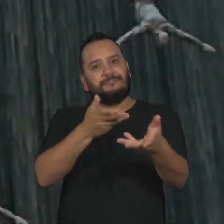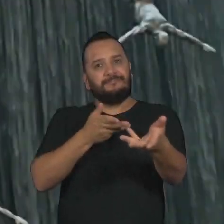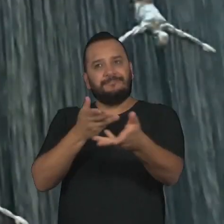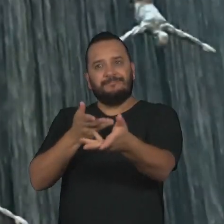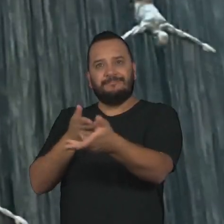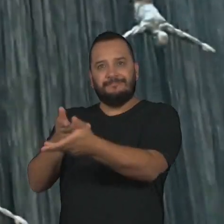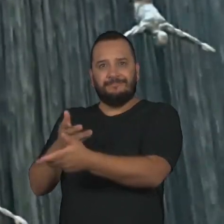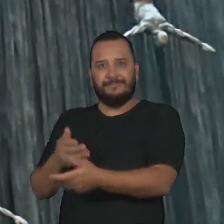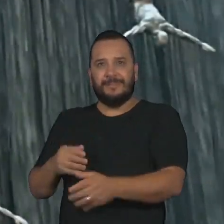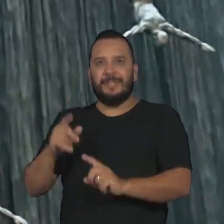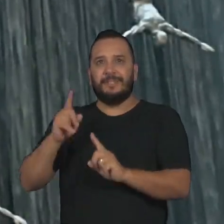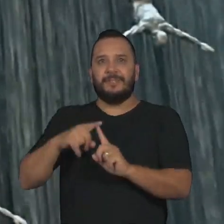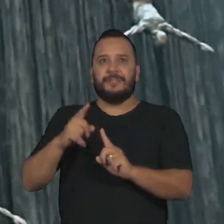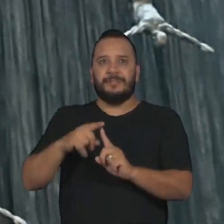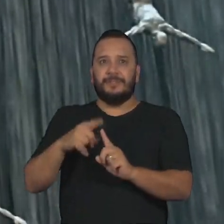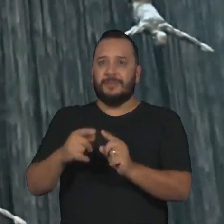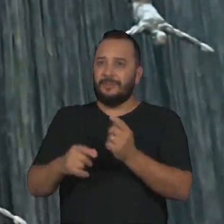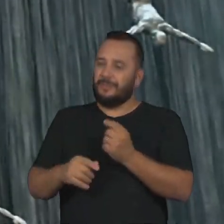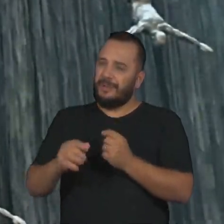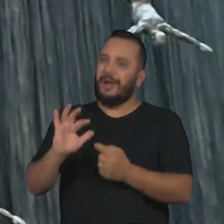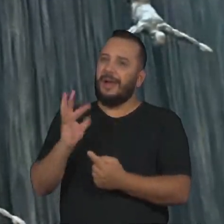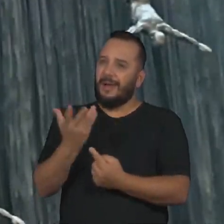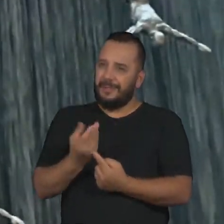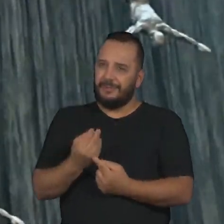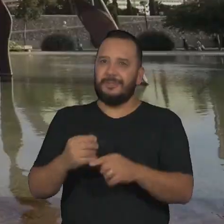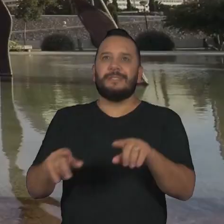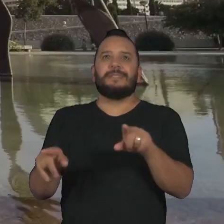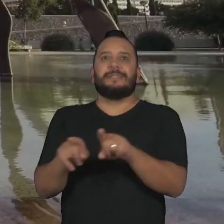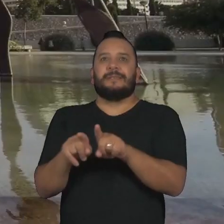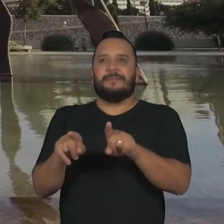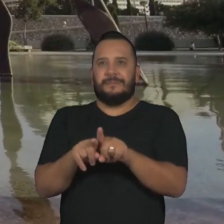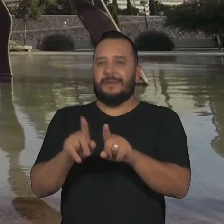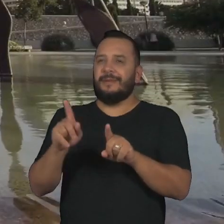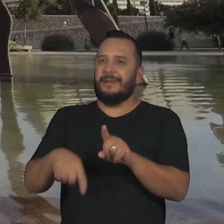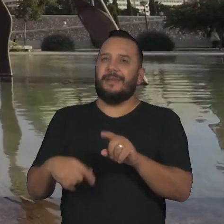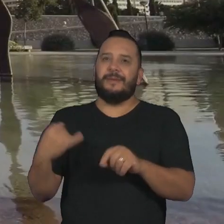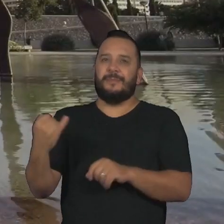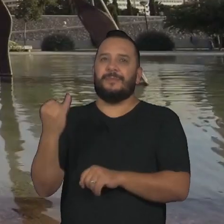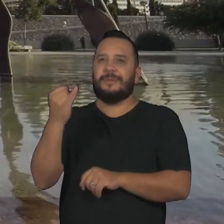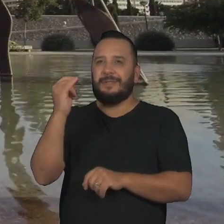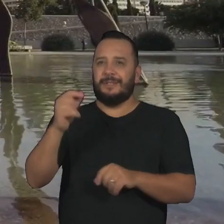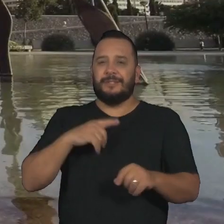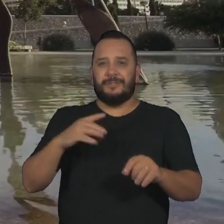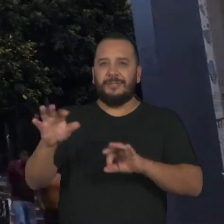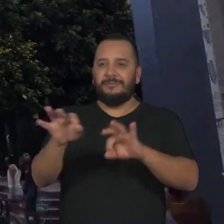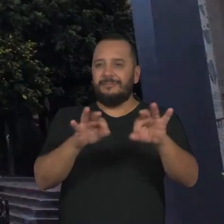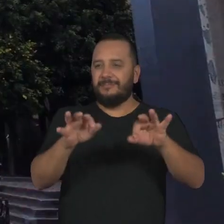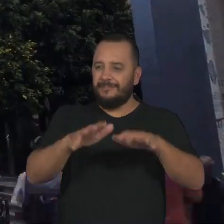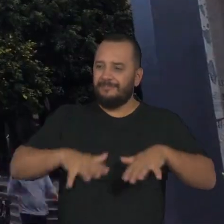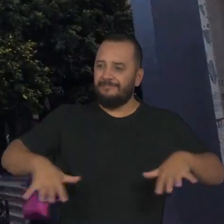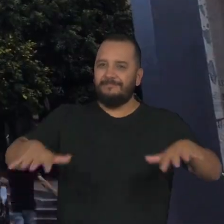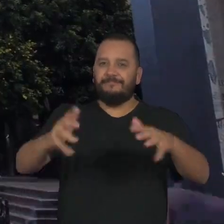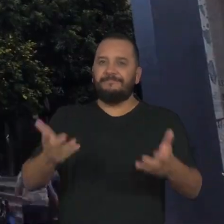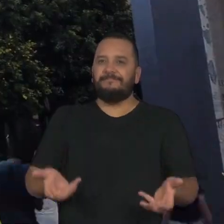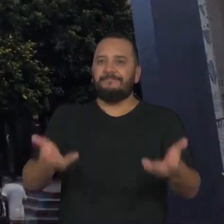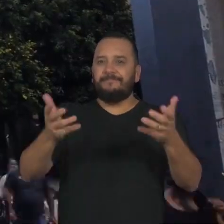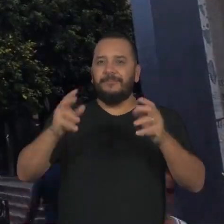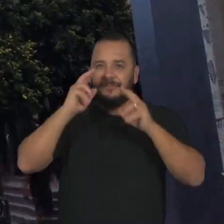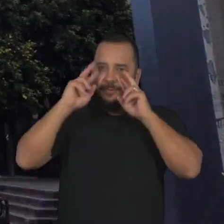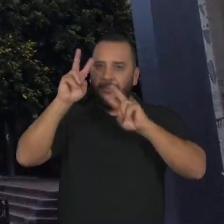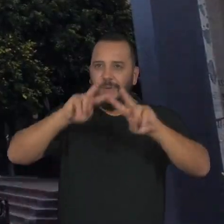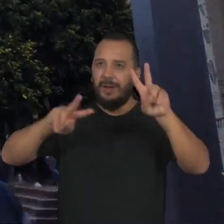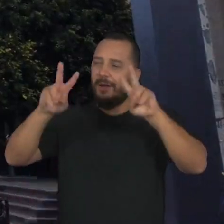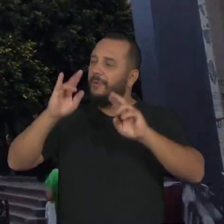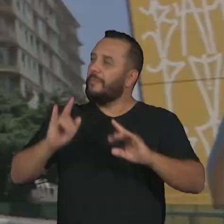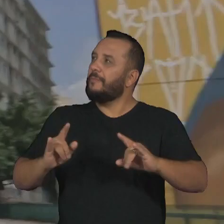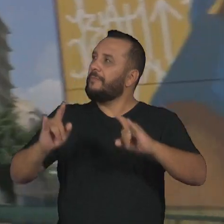Esse tipo de arte também se propõe a ser um instrumento para a requalificação urbana, transformando ruas, praças e